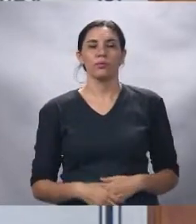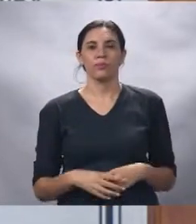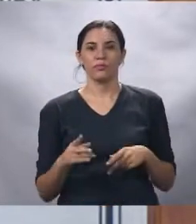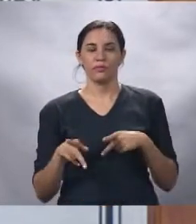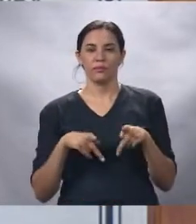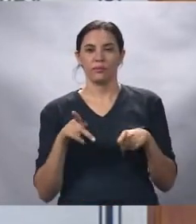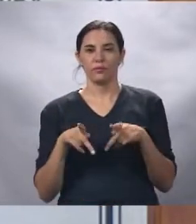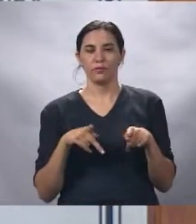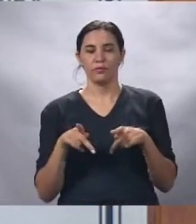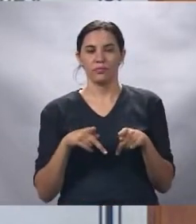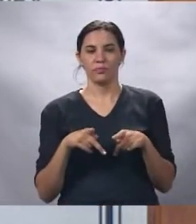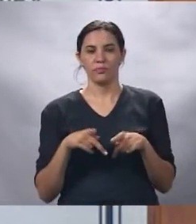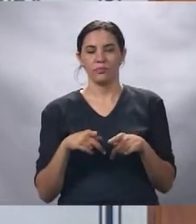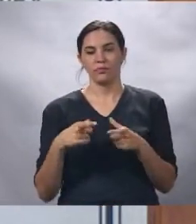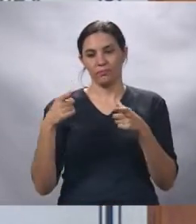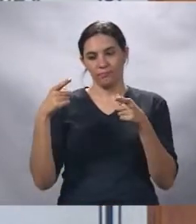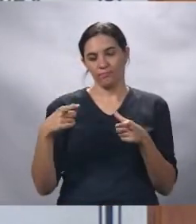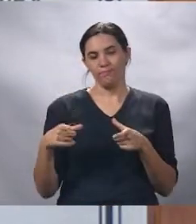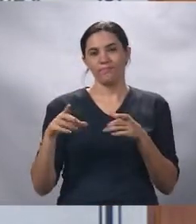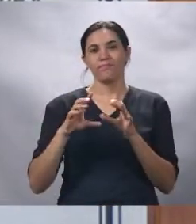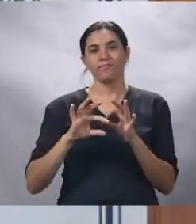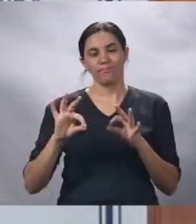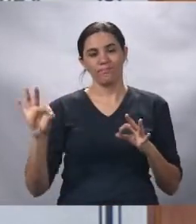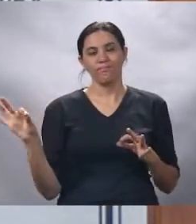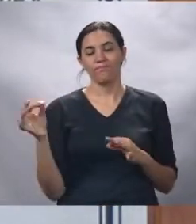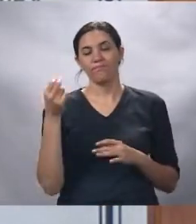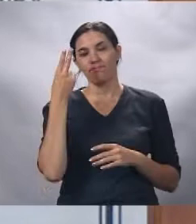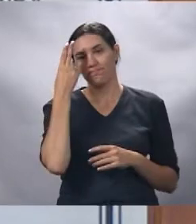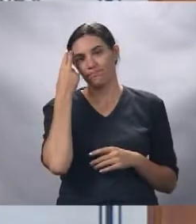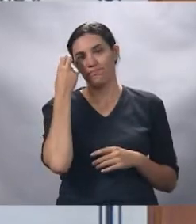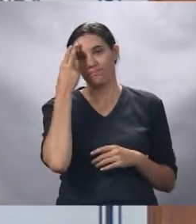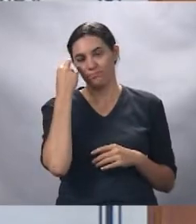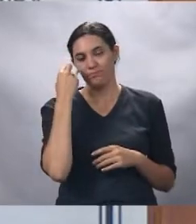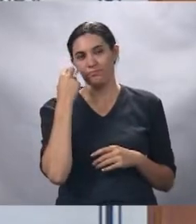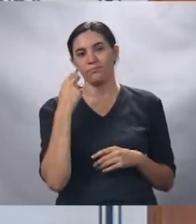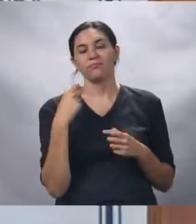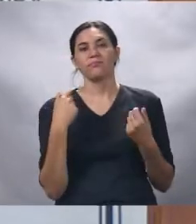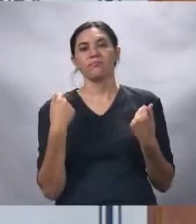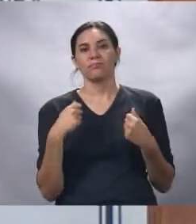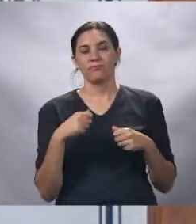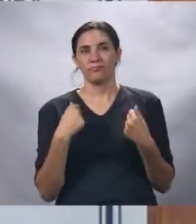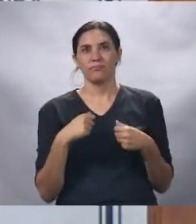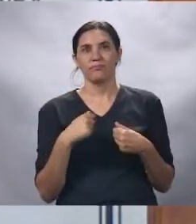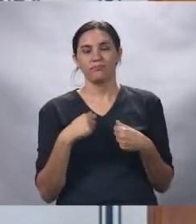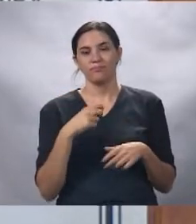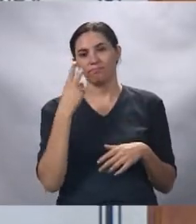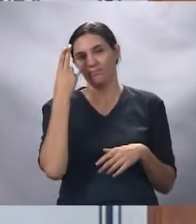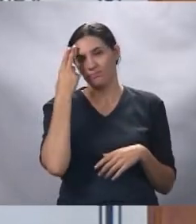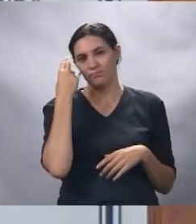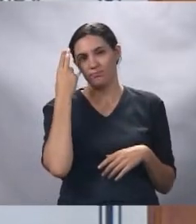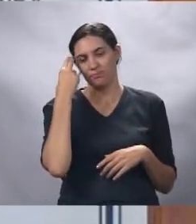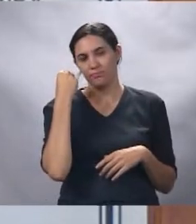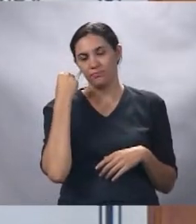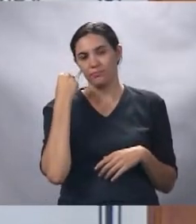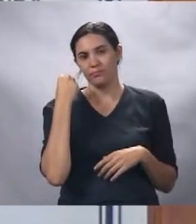população que fica nos bairros mais periféricos, normalmente, se prescinde, normalmente,